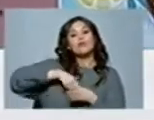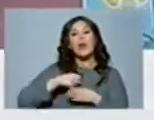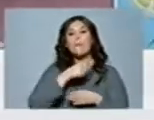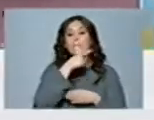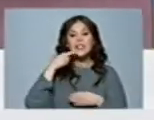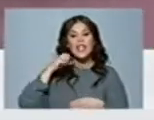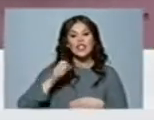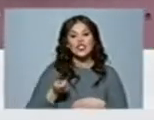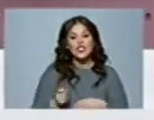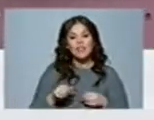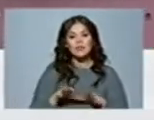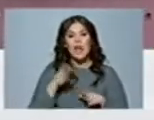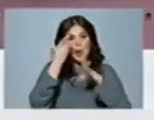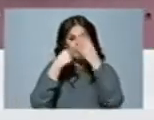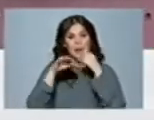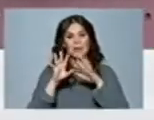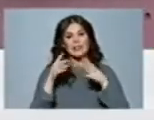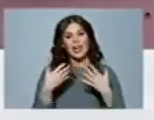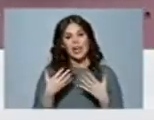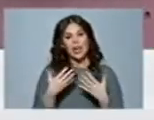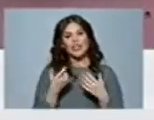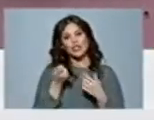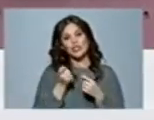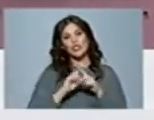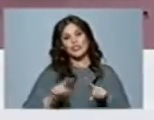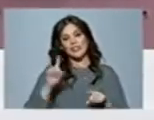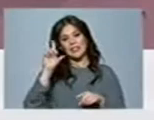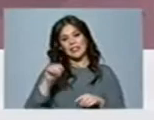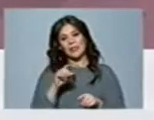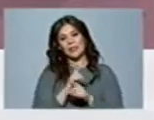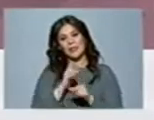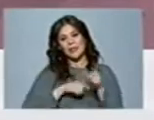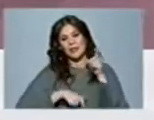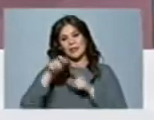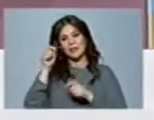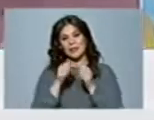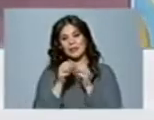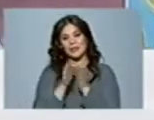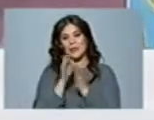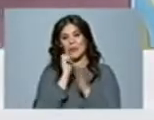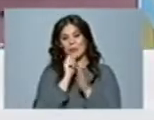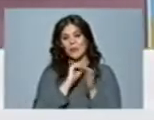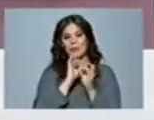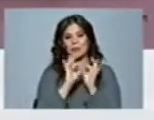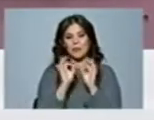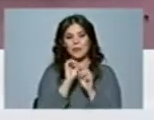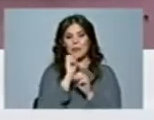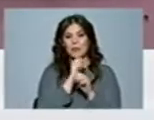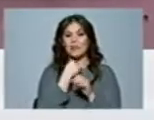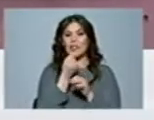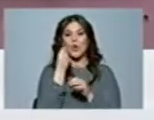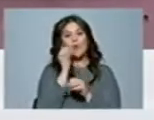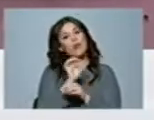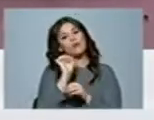Também se aprende, mas o pastel de Chaves agora tem uma denominação de origem. Eu sei, e ainda bem, pode fazer. Podemos indicar como é que ele é feito, mas